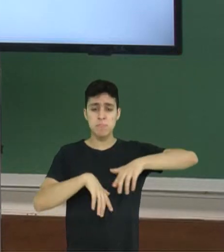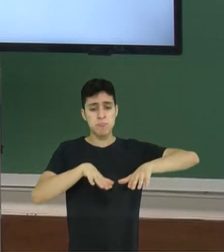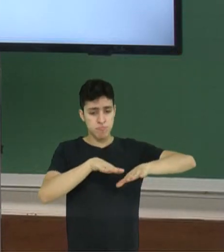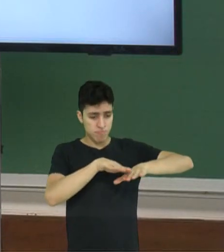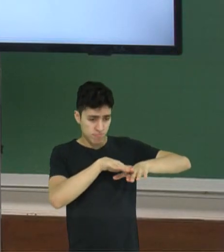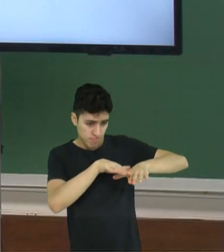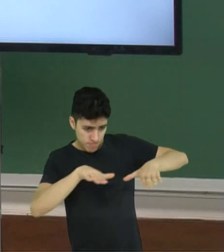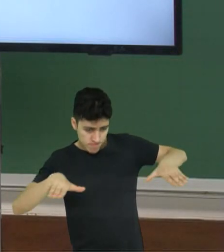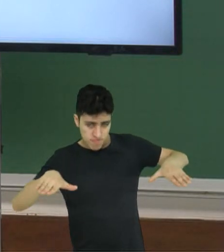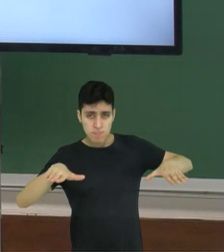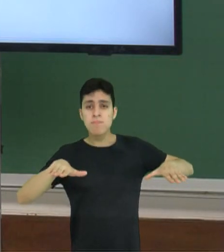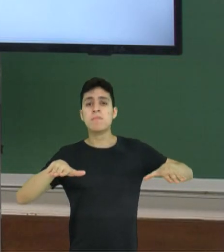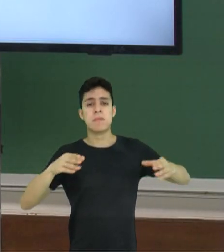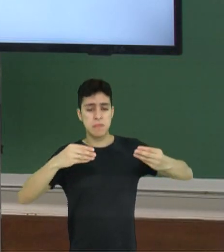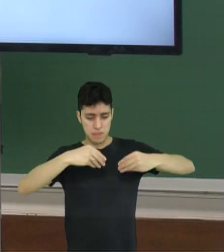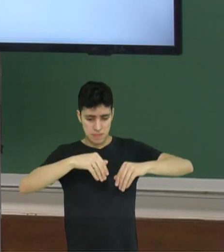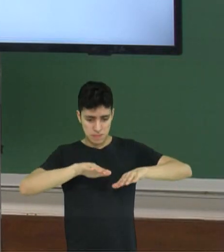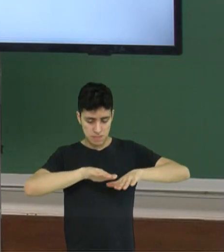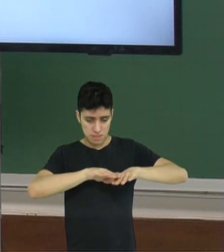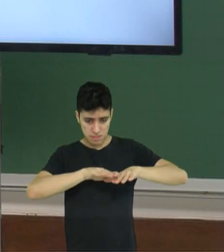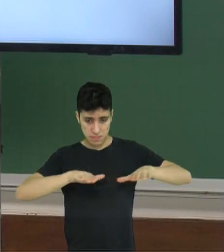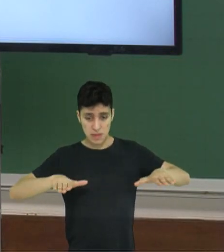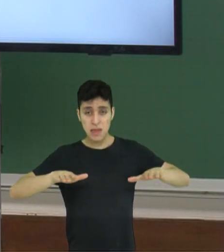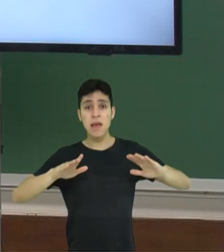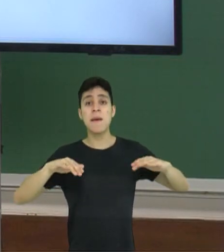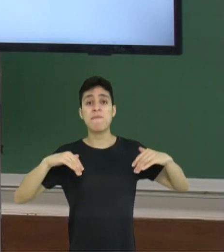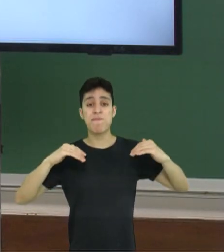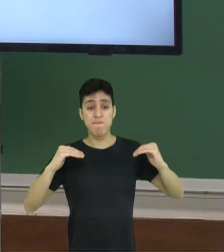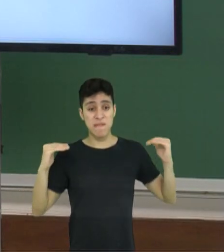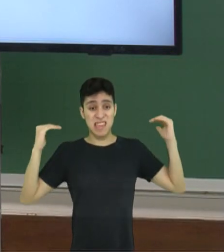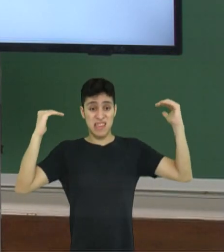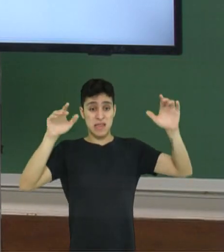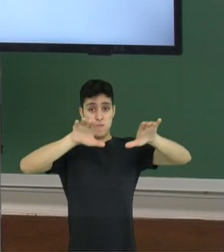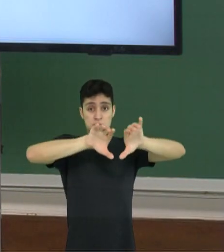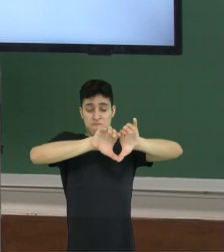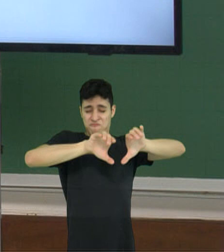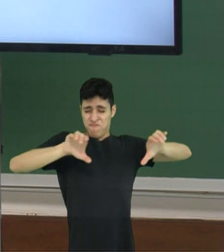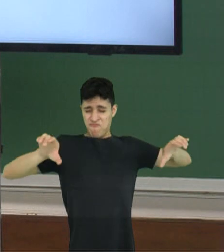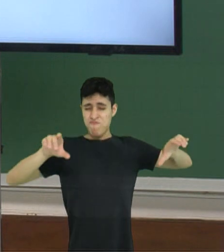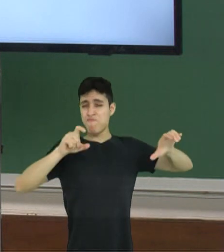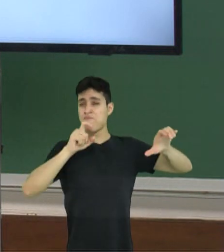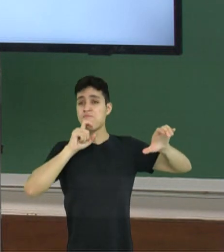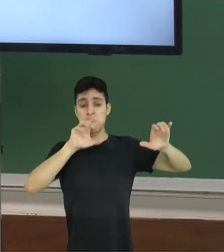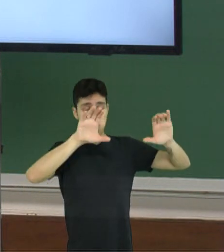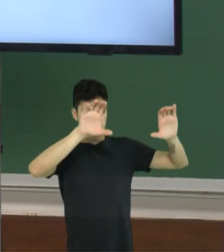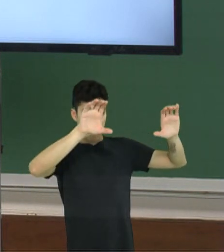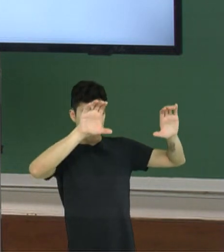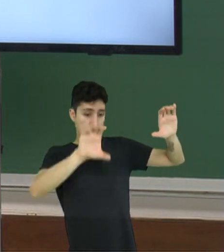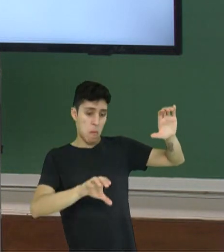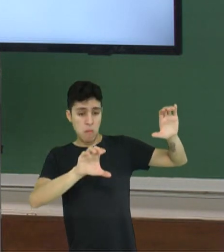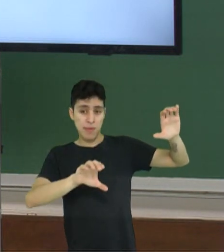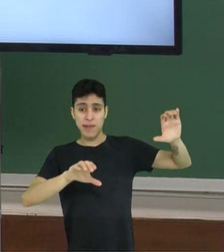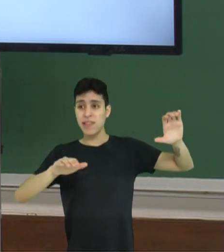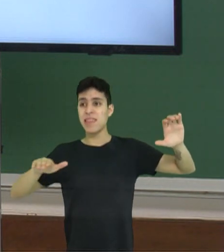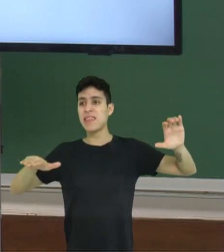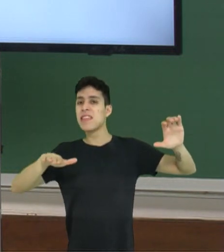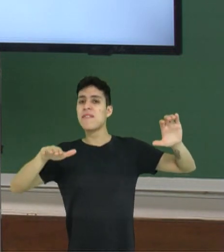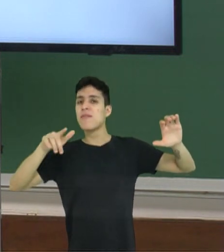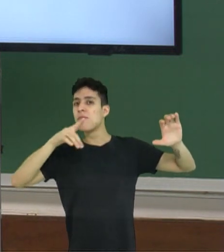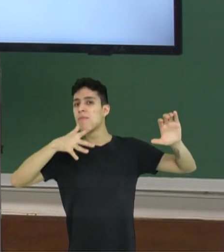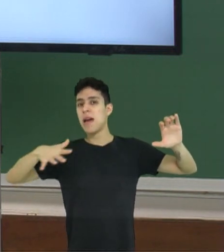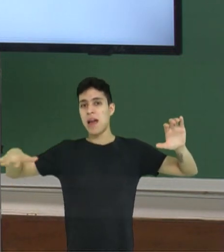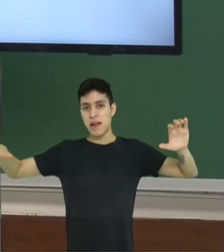que é tão espessa que acabou reprimindo, né, a crosta terrestre, colocou algumas regiões da Antártida abaixo do nível do